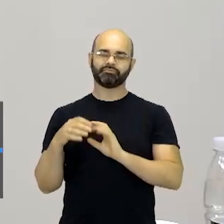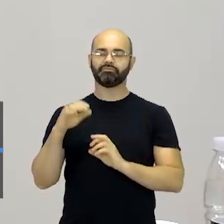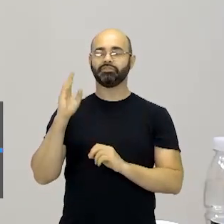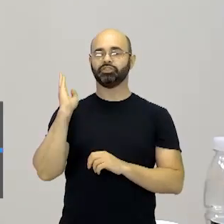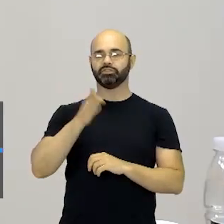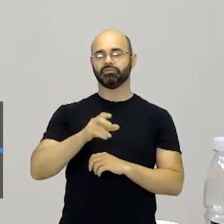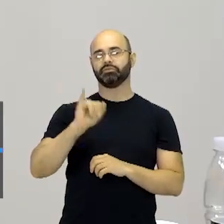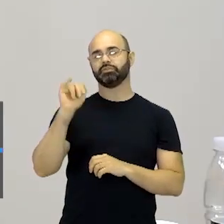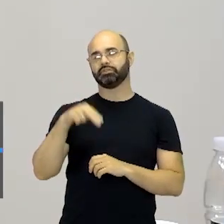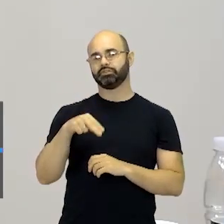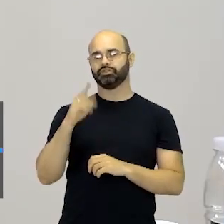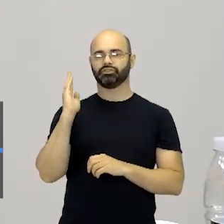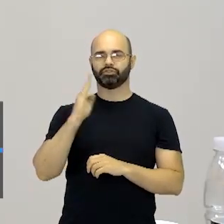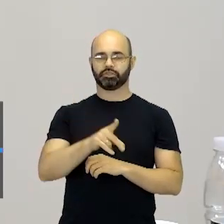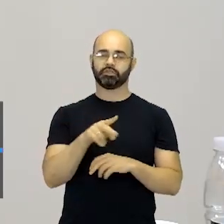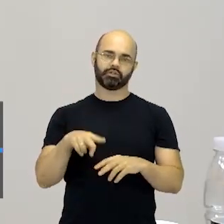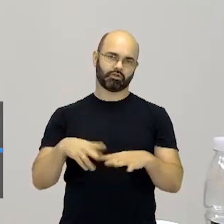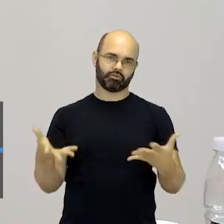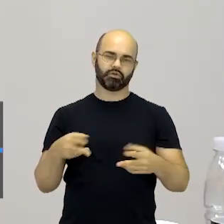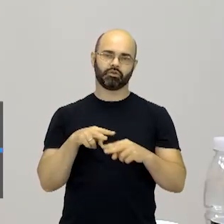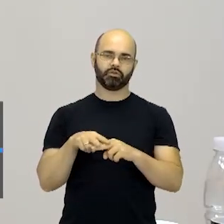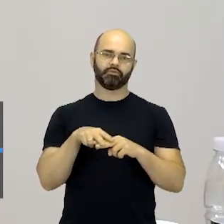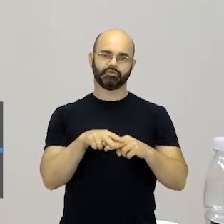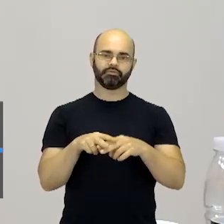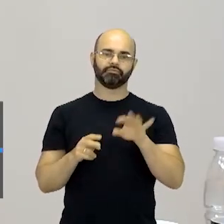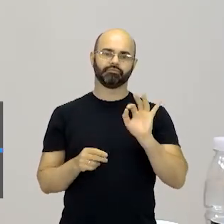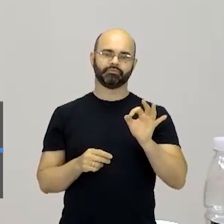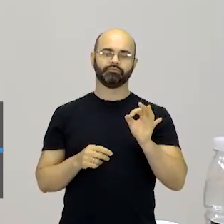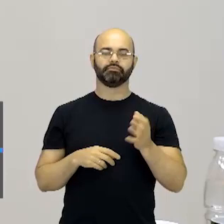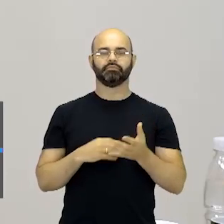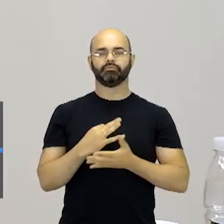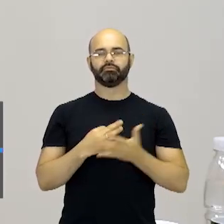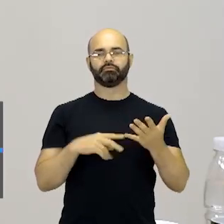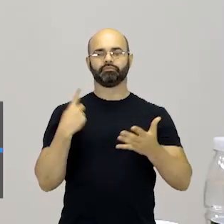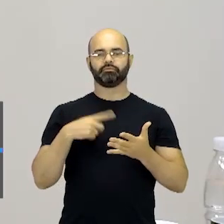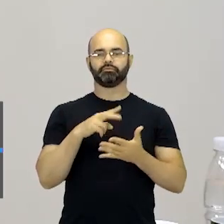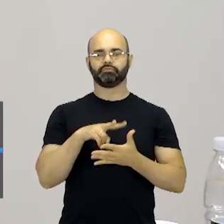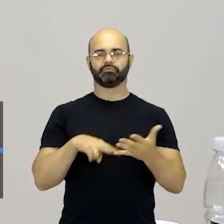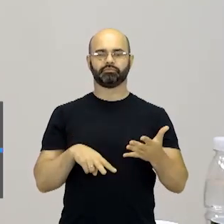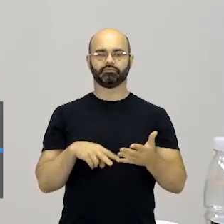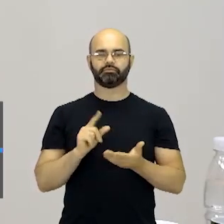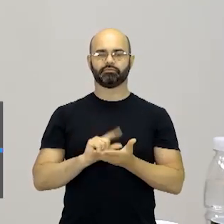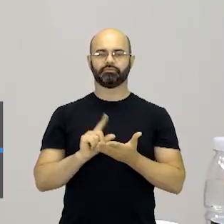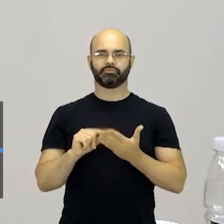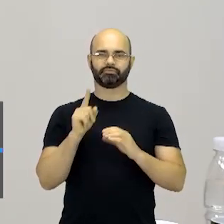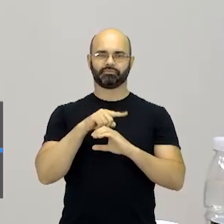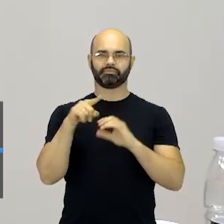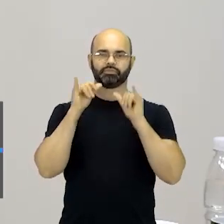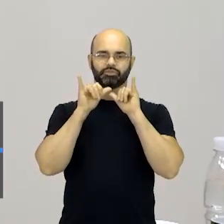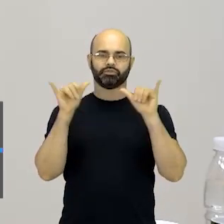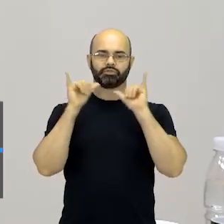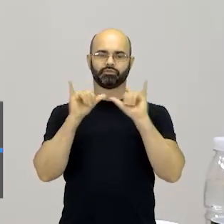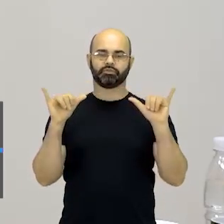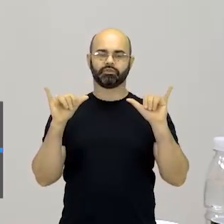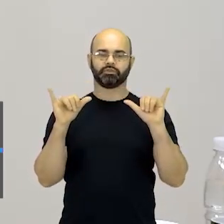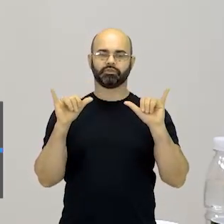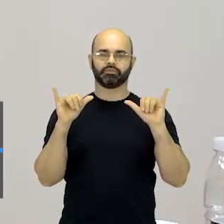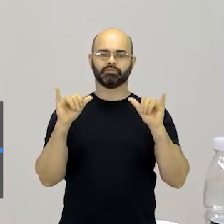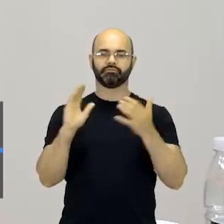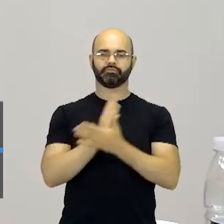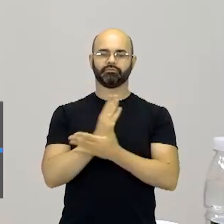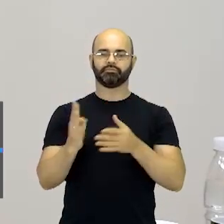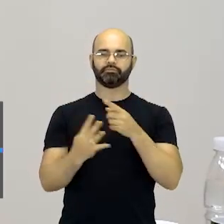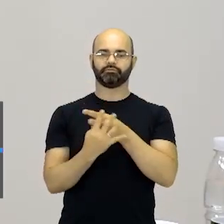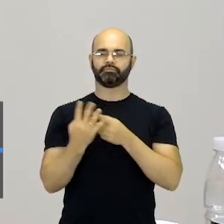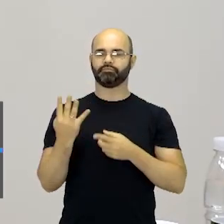indiretas, e esse é o momento da revisão. Nós fizemos a leitura de um texto, de um artigo de divulgação científica, dividido em 4 partes. Então,